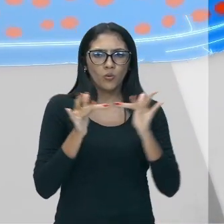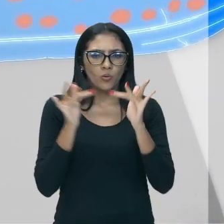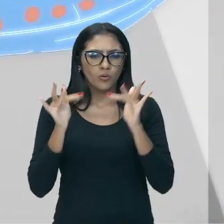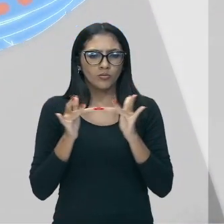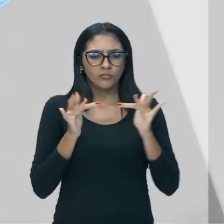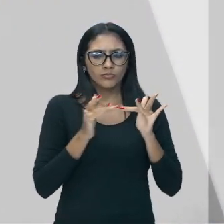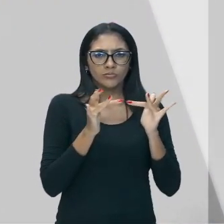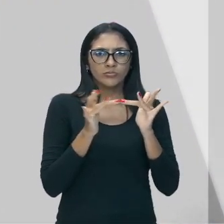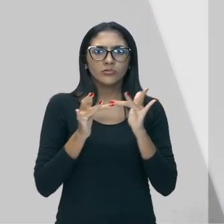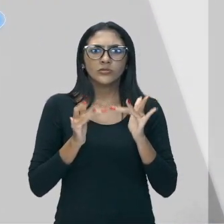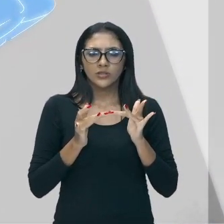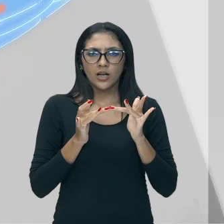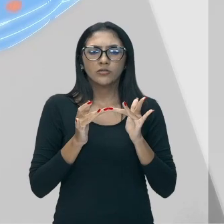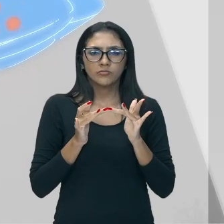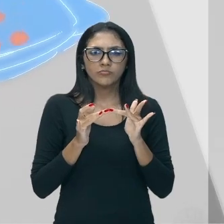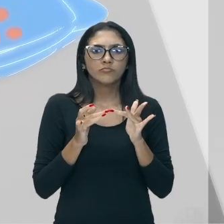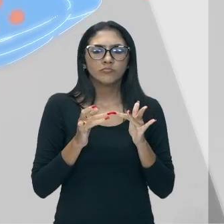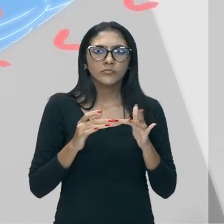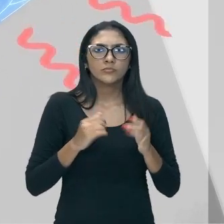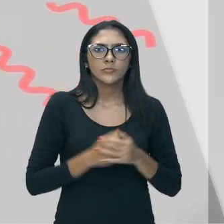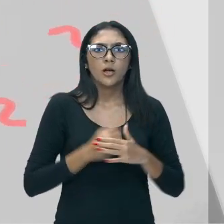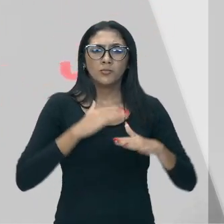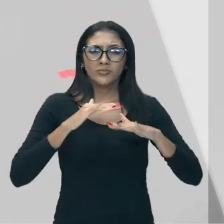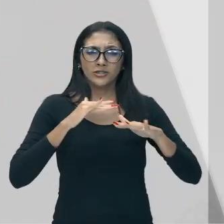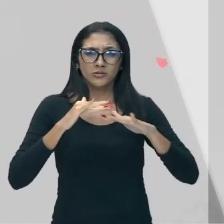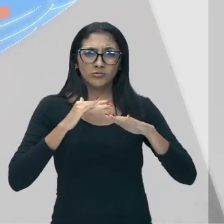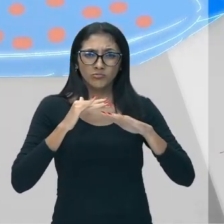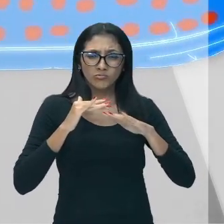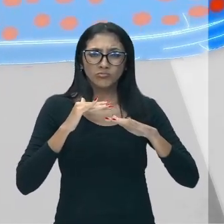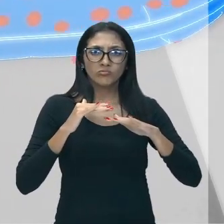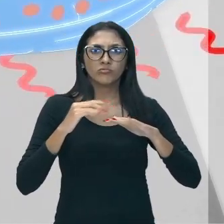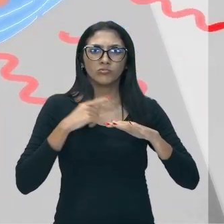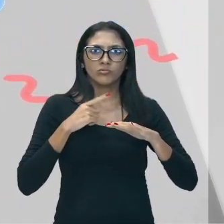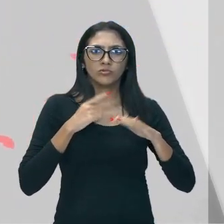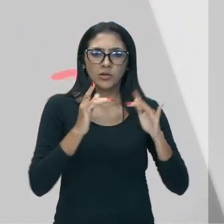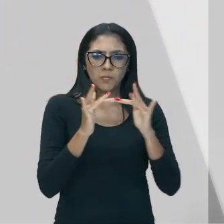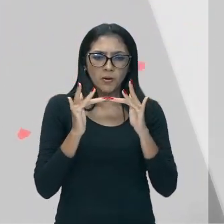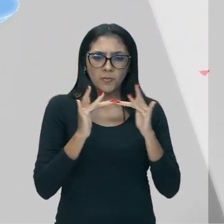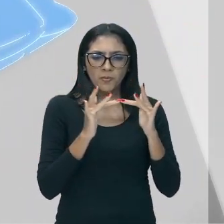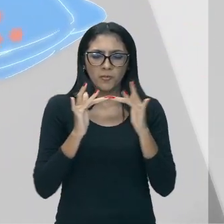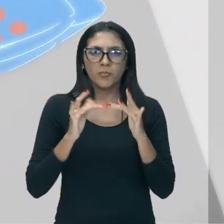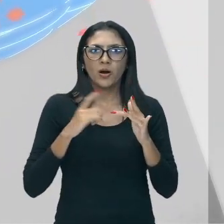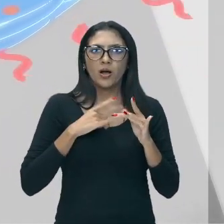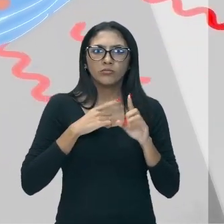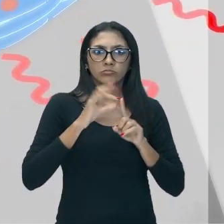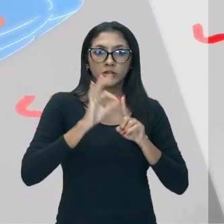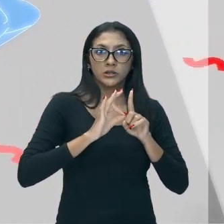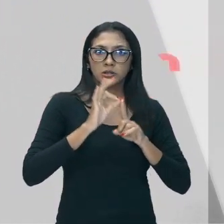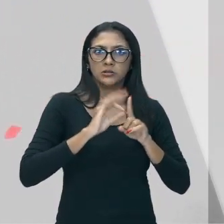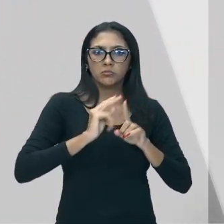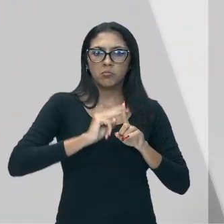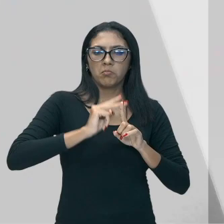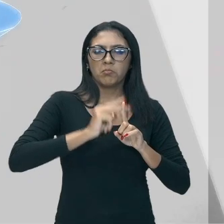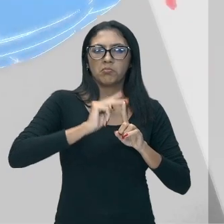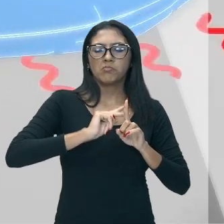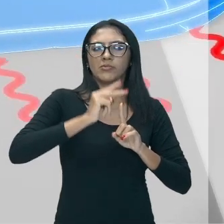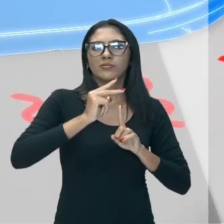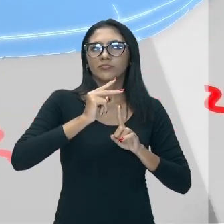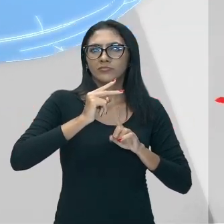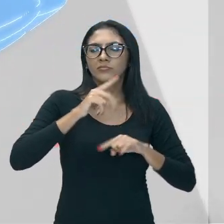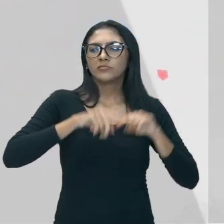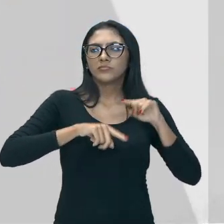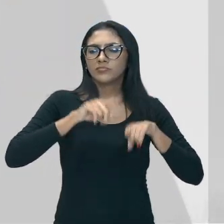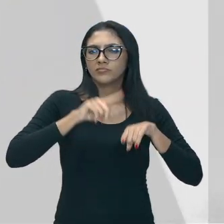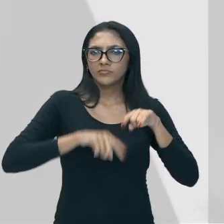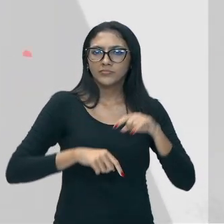próprio núcleo, fazendo com que os átomos se agitem mais, causando um aumento de temperatura do material. É